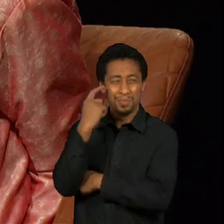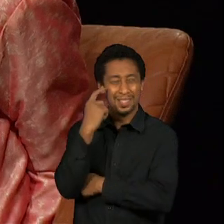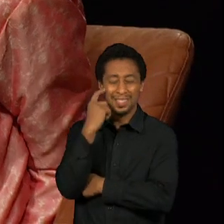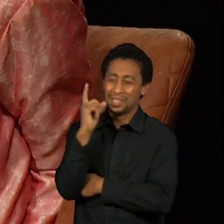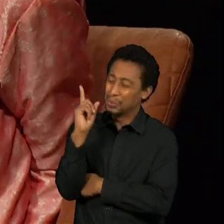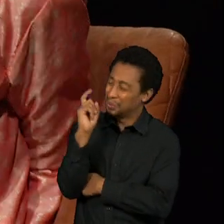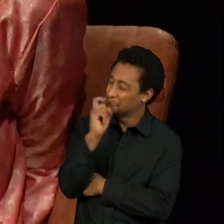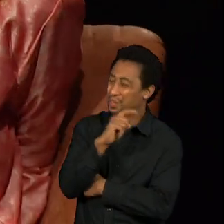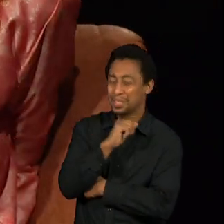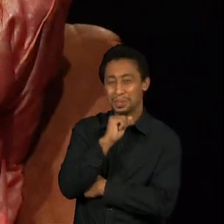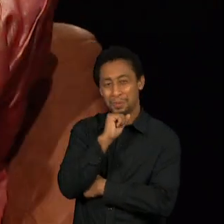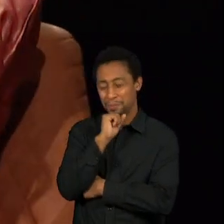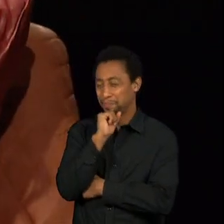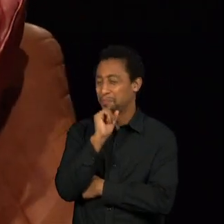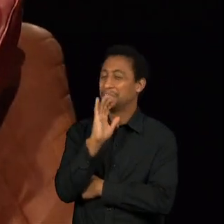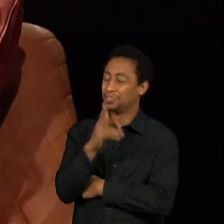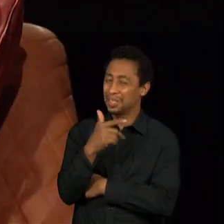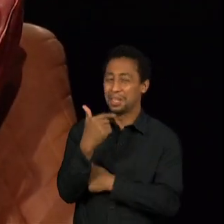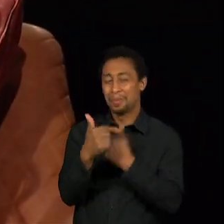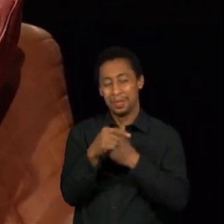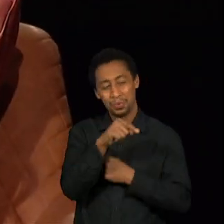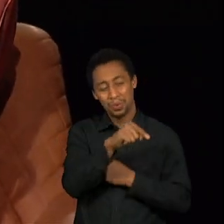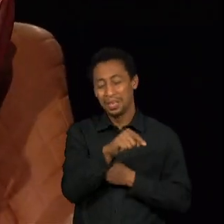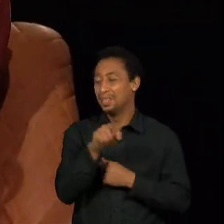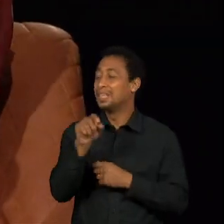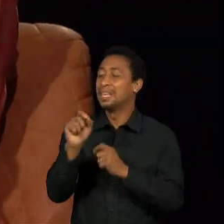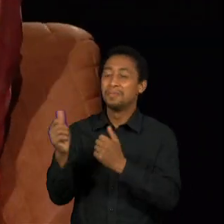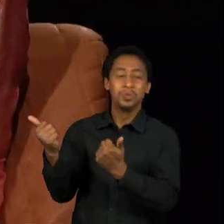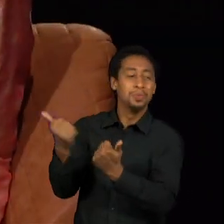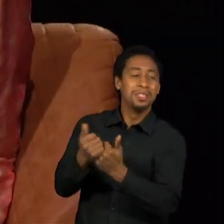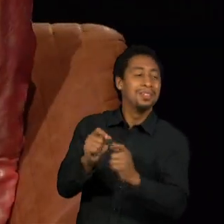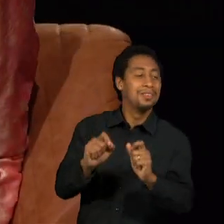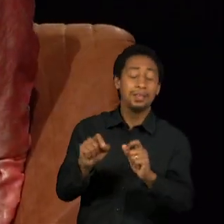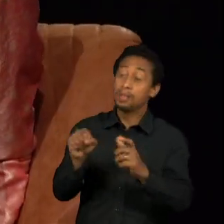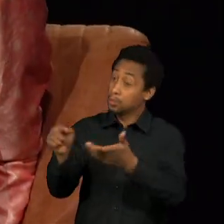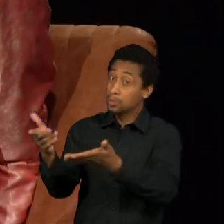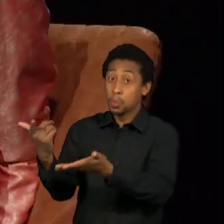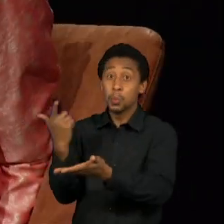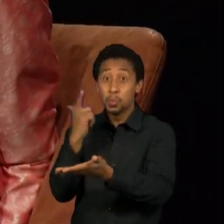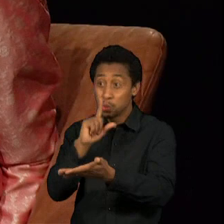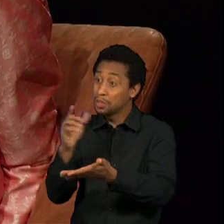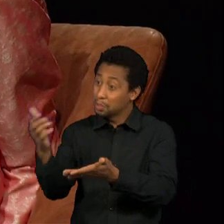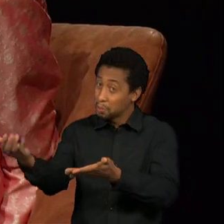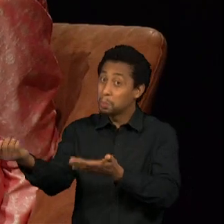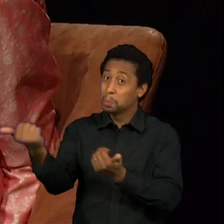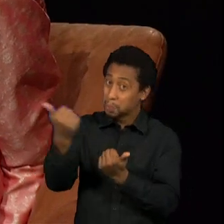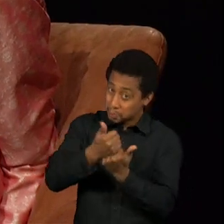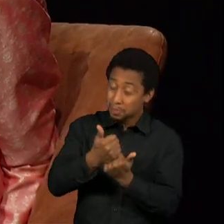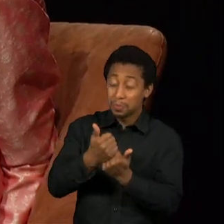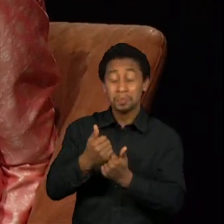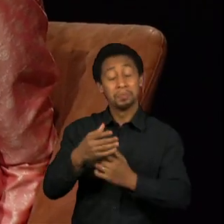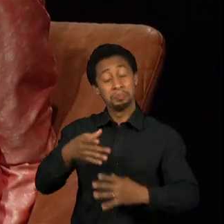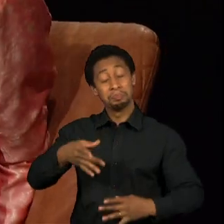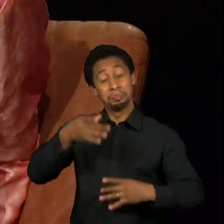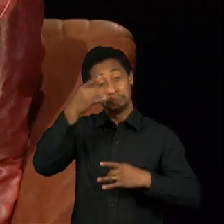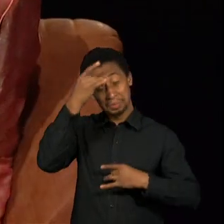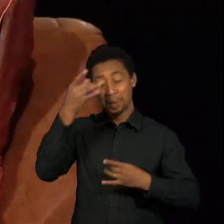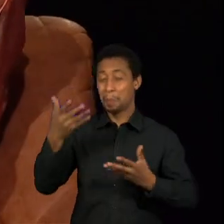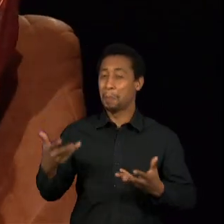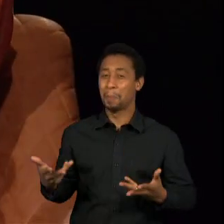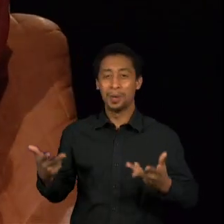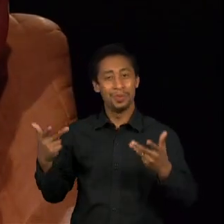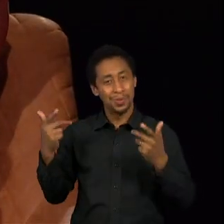tudo é verdade. Ninguém vai substituir, mas o Careca fez muitíssimo bem. Não é?